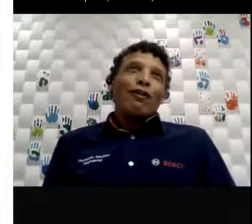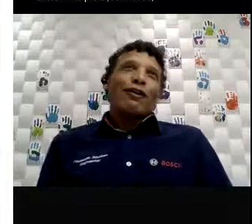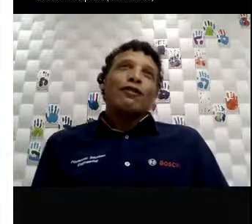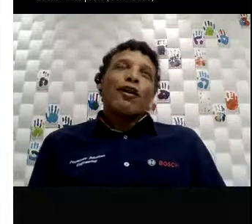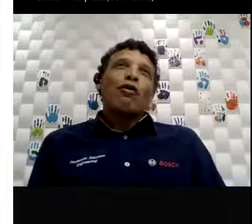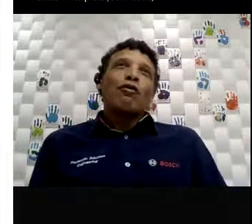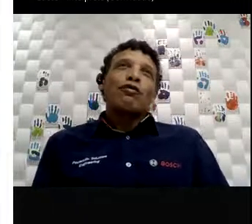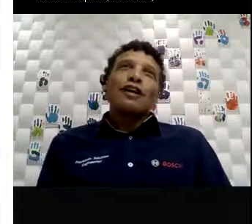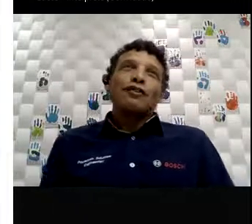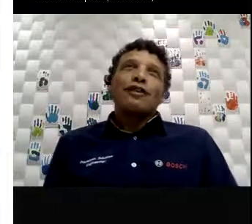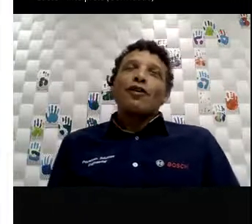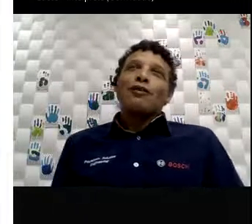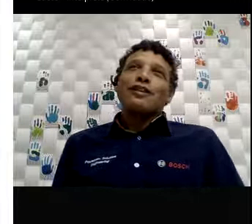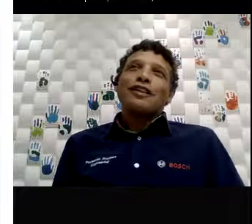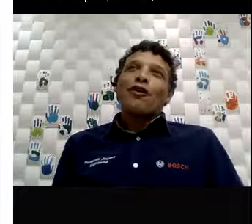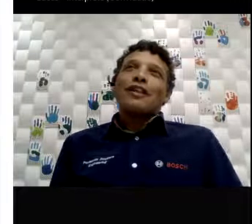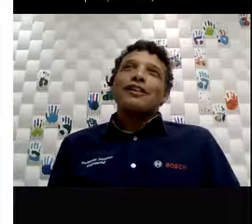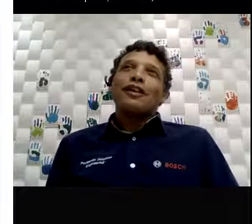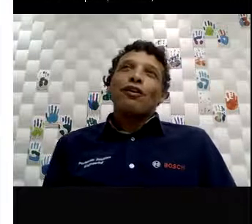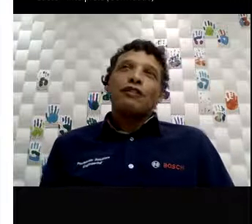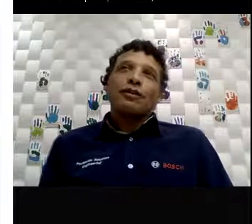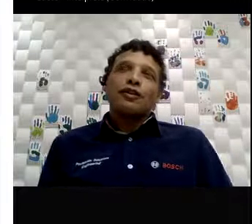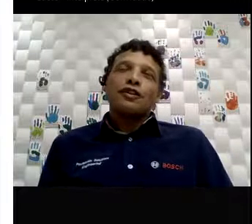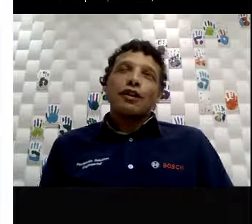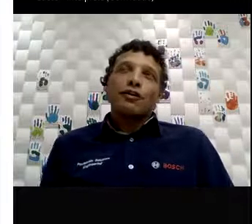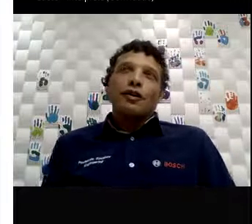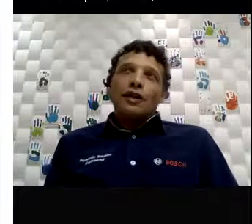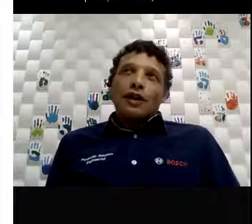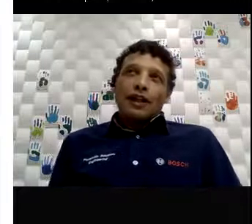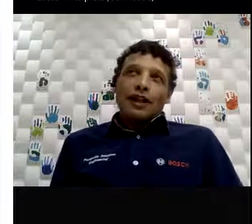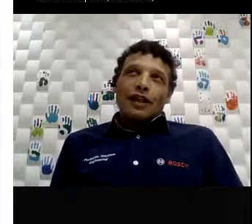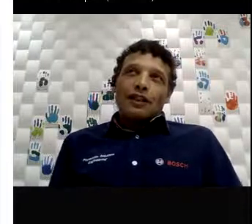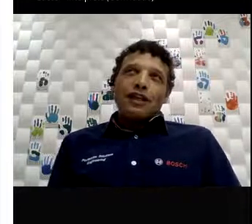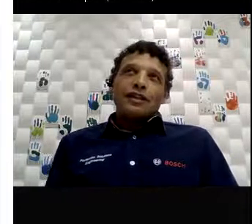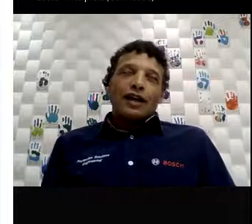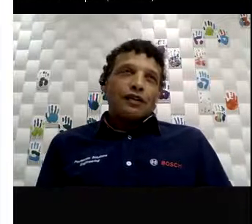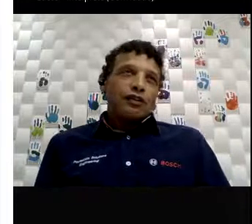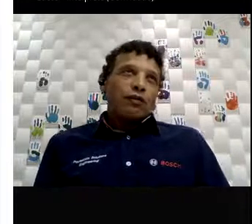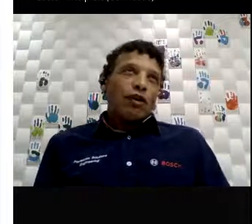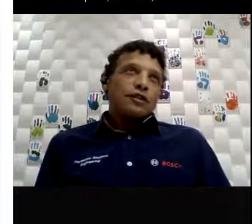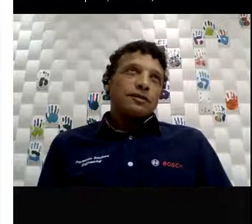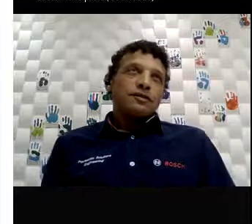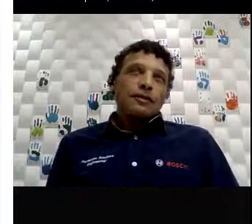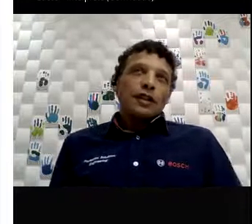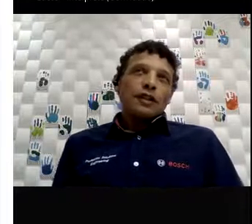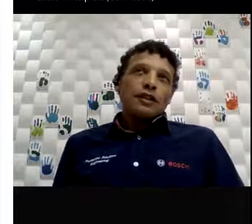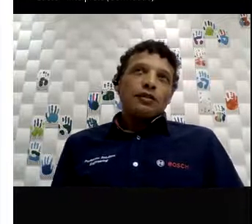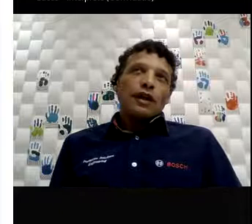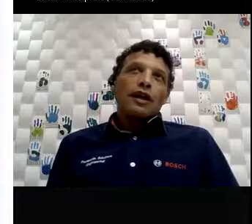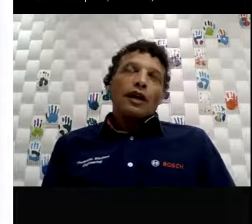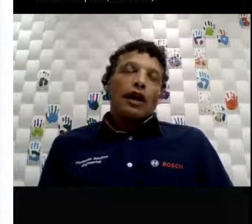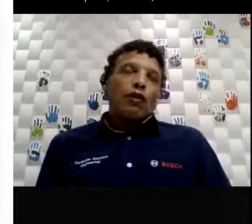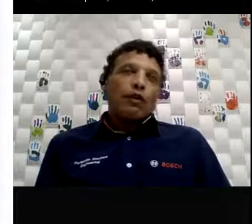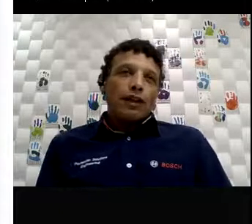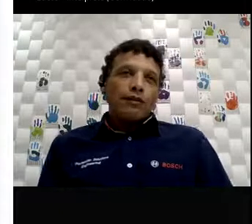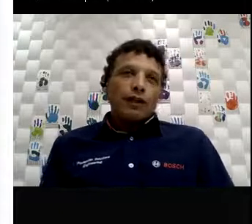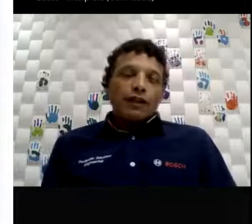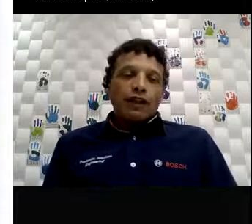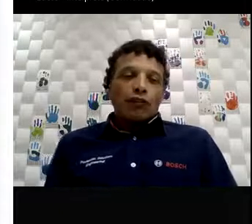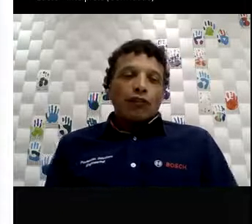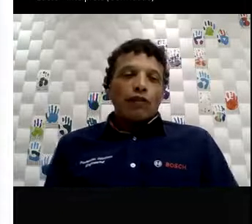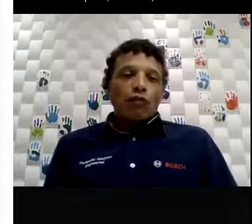Bárbara falou que eu tenho alguns anos, então eu comecei em 89 na Bosch, tenho 30 anos de Bosch, então é algo